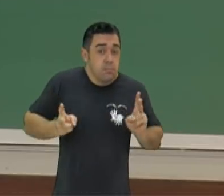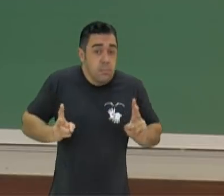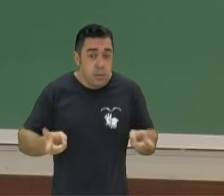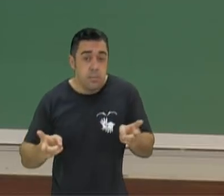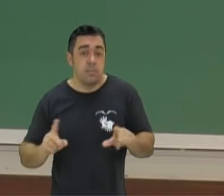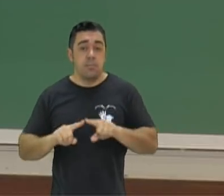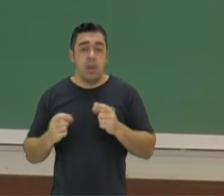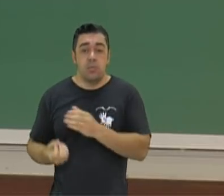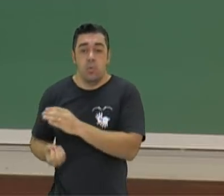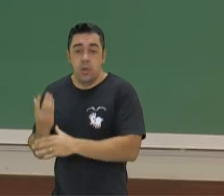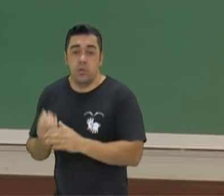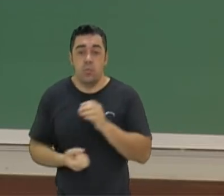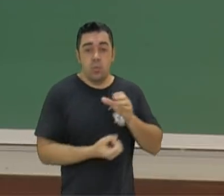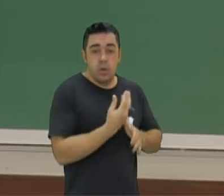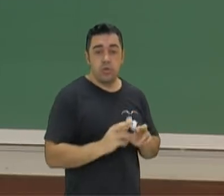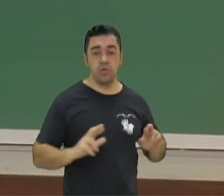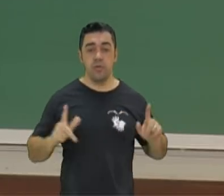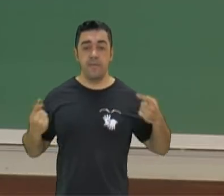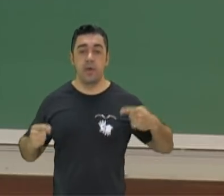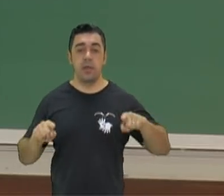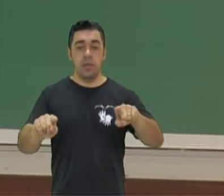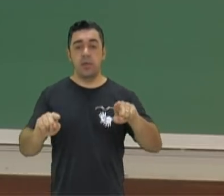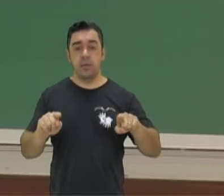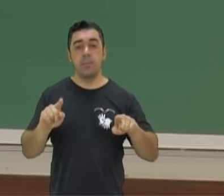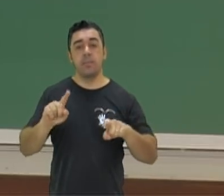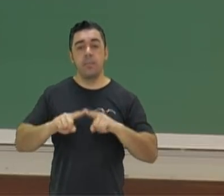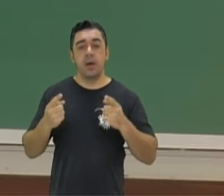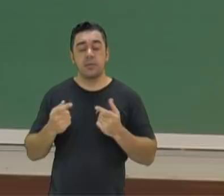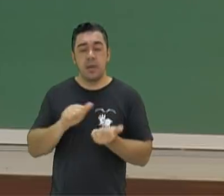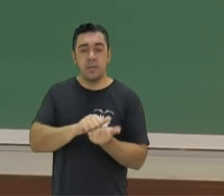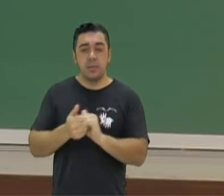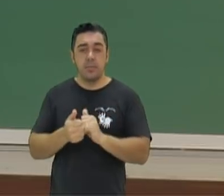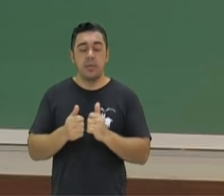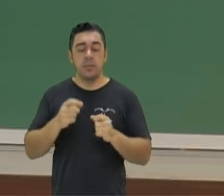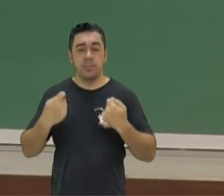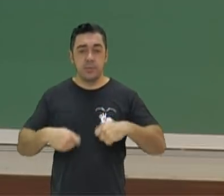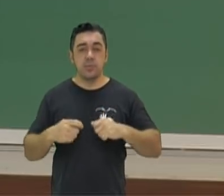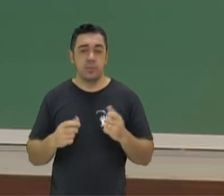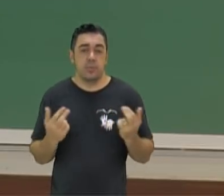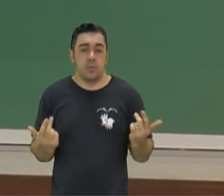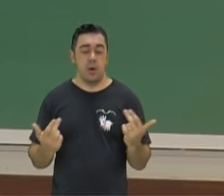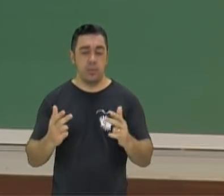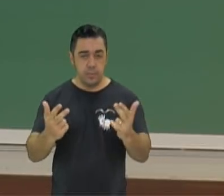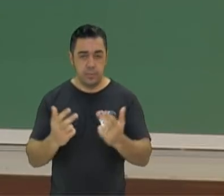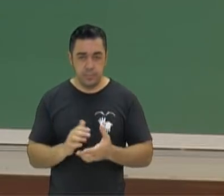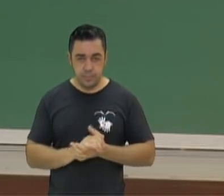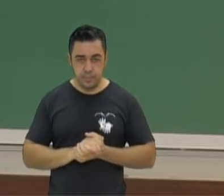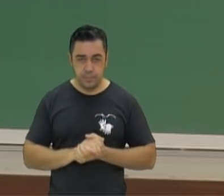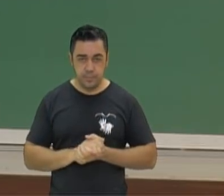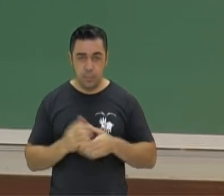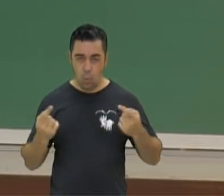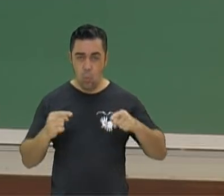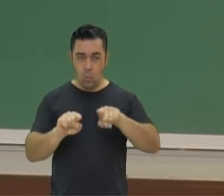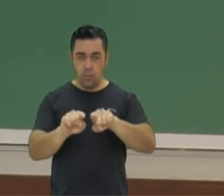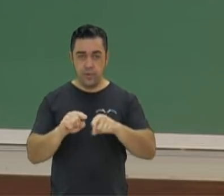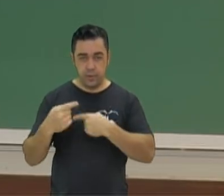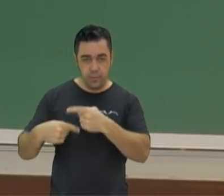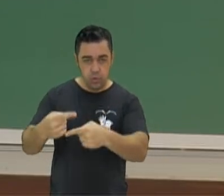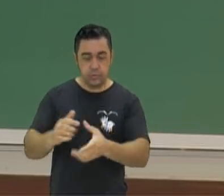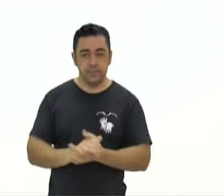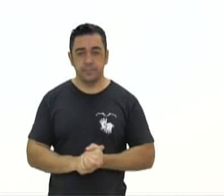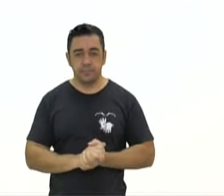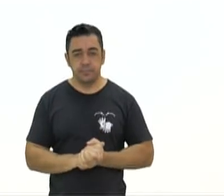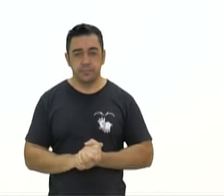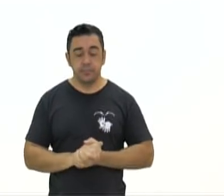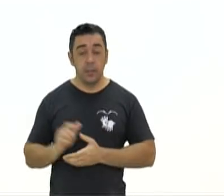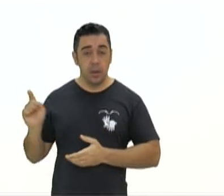quê? Passaram por pressões seletivas semelhantes. Então, convergência evolutiva, certo? Então, mais um aqui.